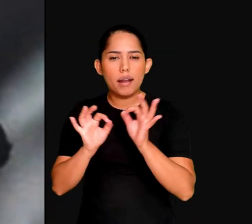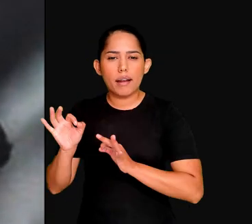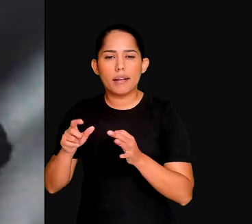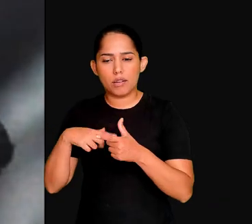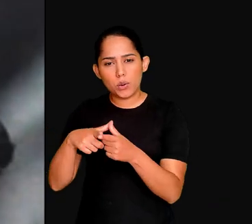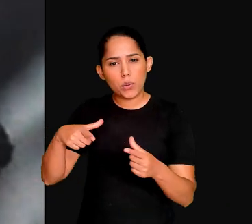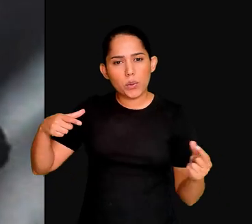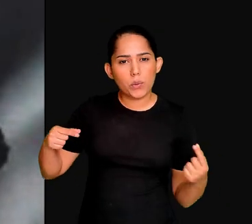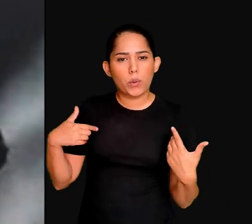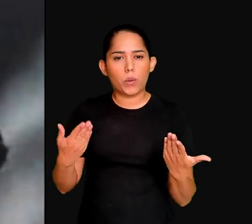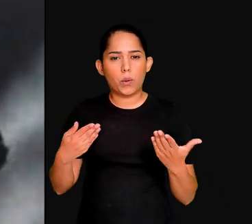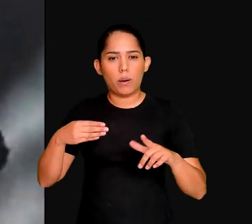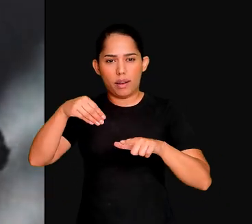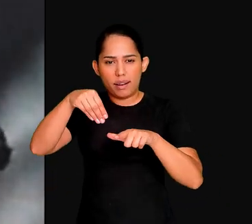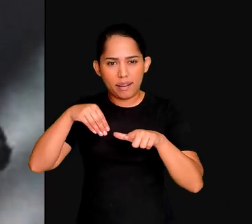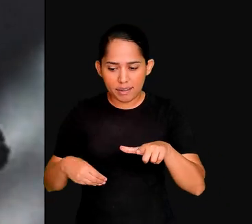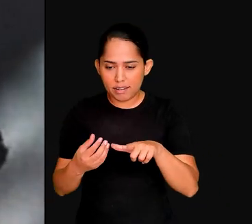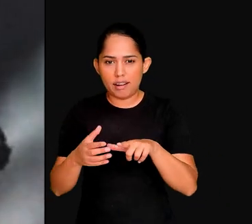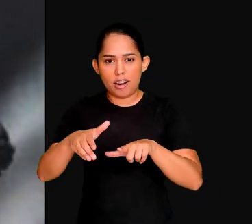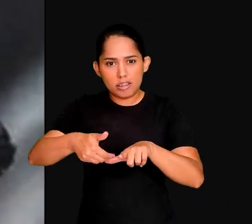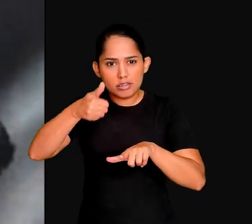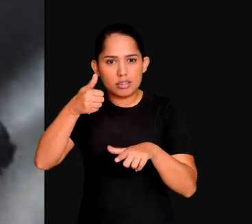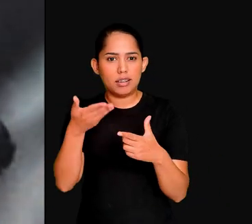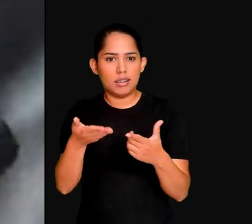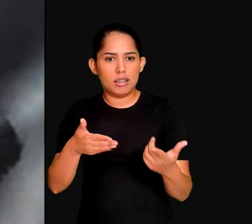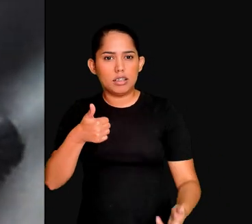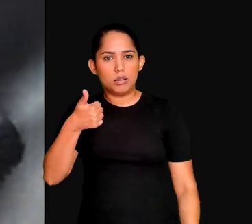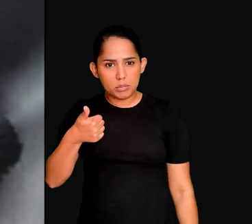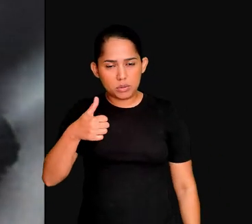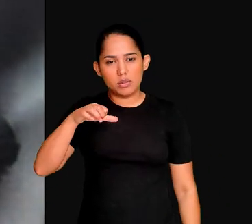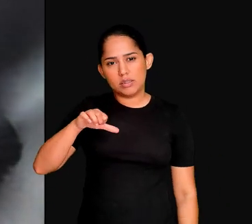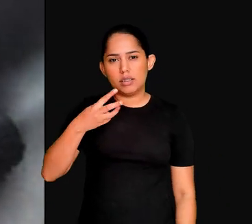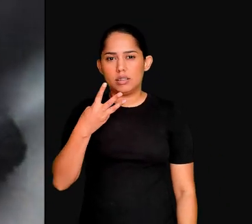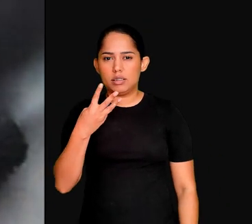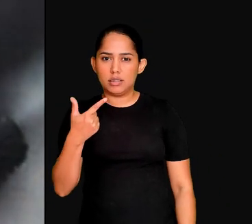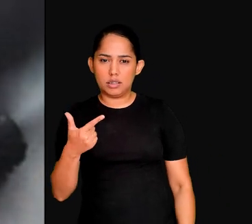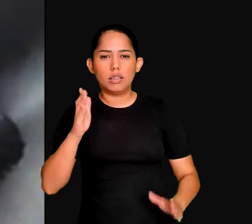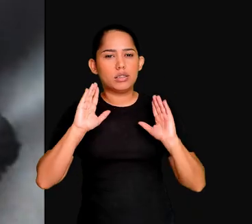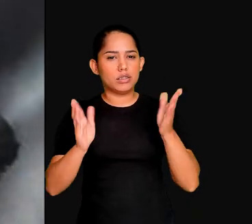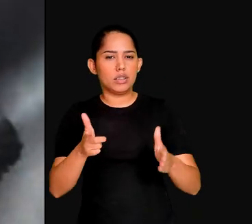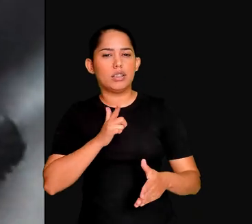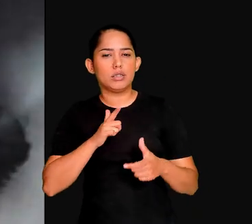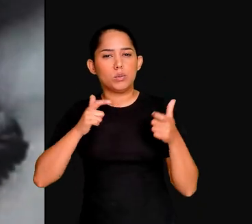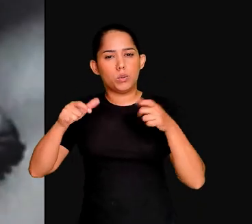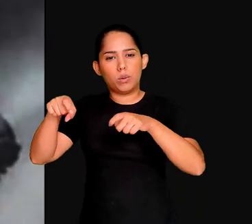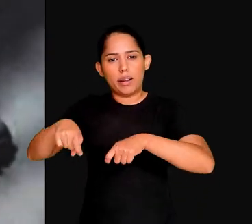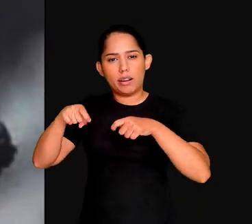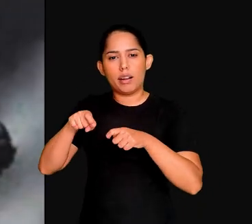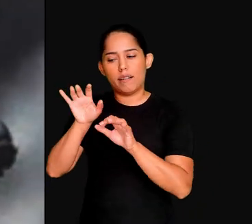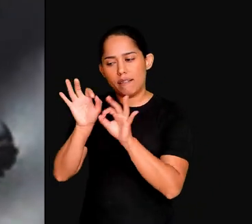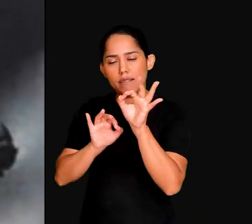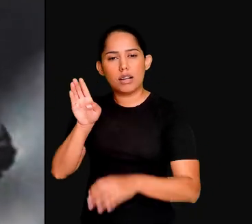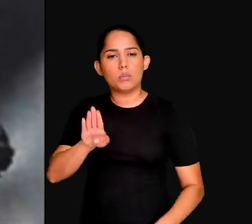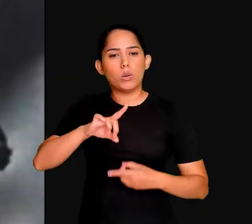preparado de mil folhas, de desenterrar, das aplicações de preparados. Então, desde 1932 já tinha na chácara o